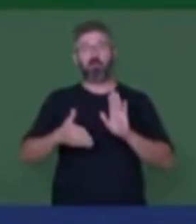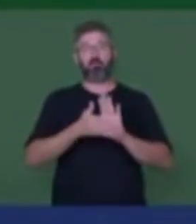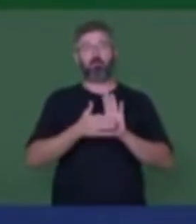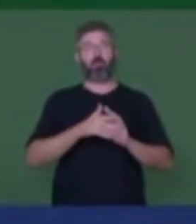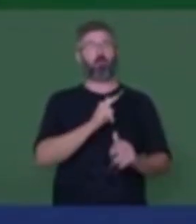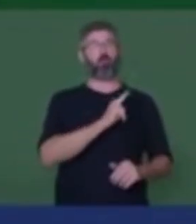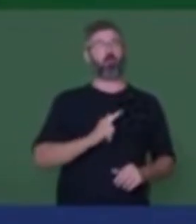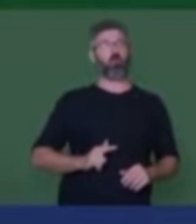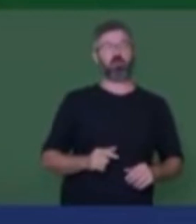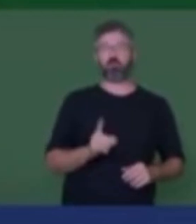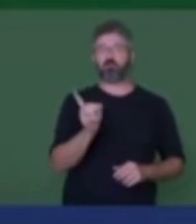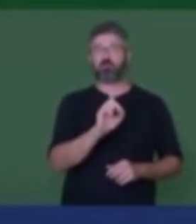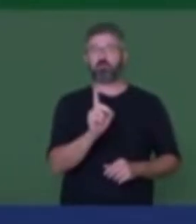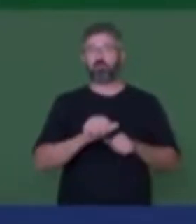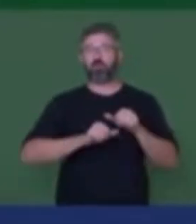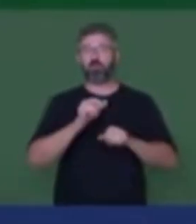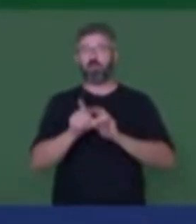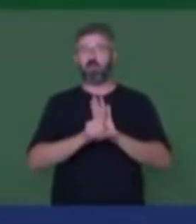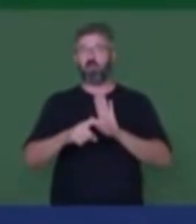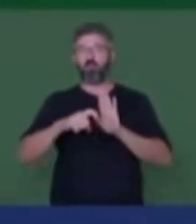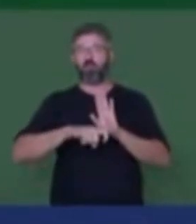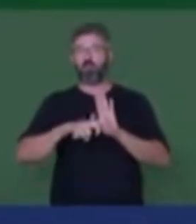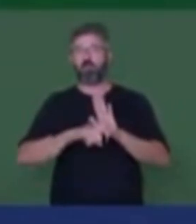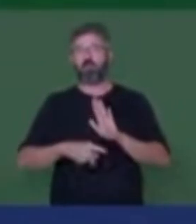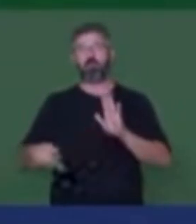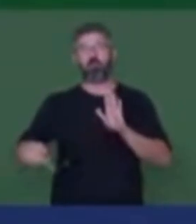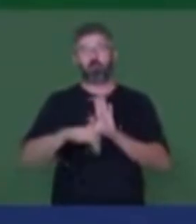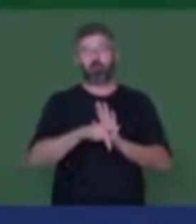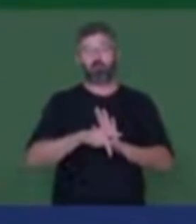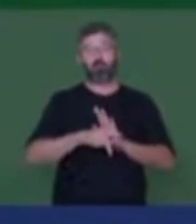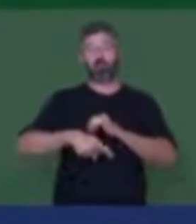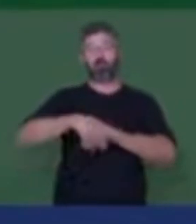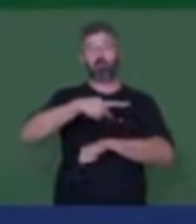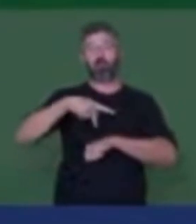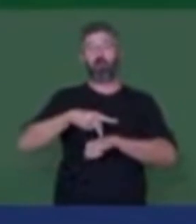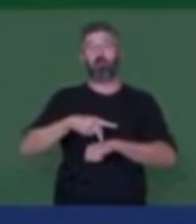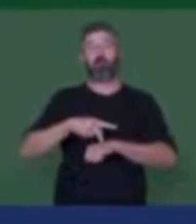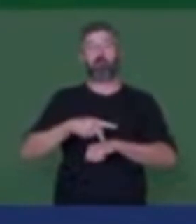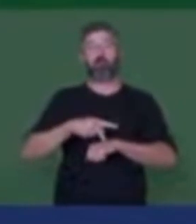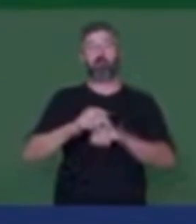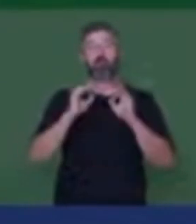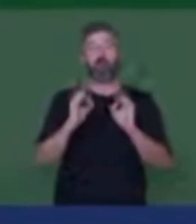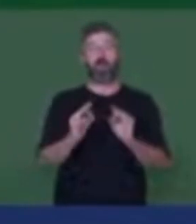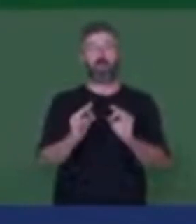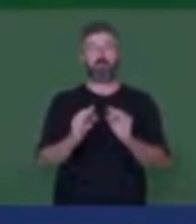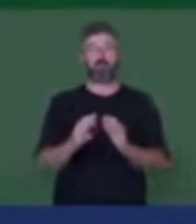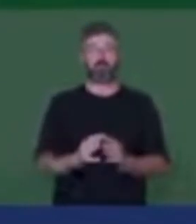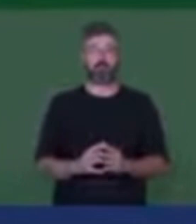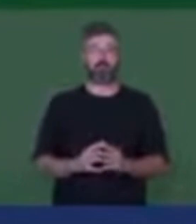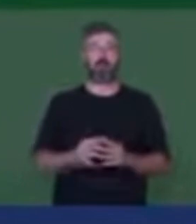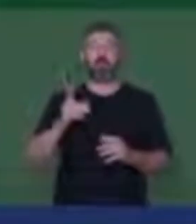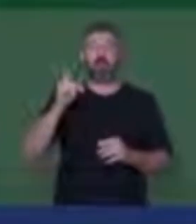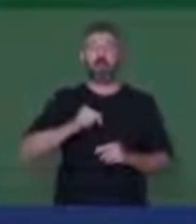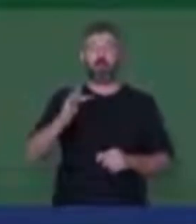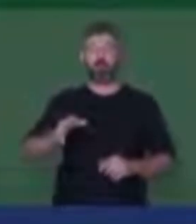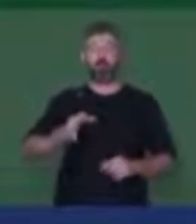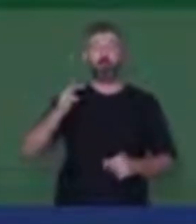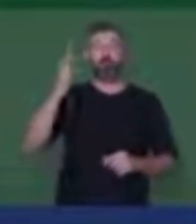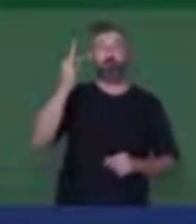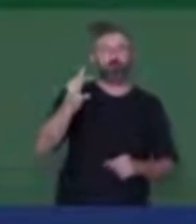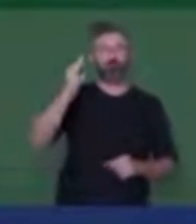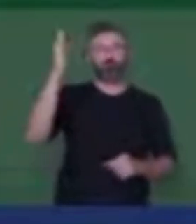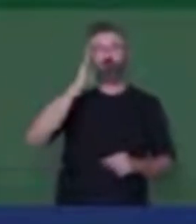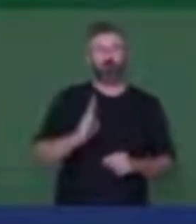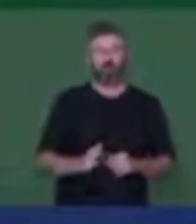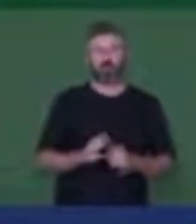governo. Reforma tributária é pauta de Estado. Reforma tributária é o futuro do nosso